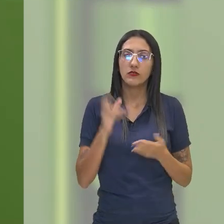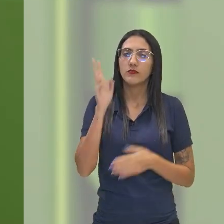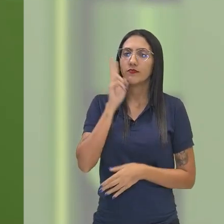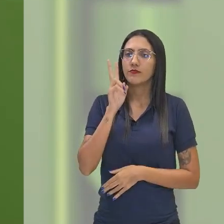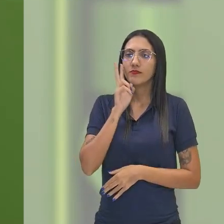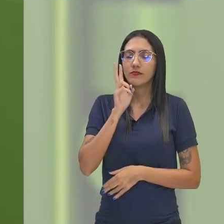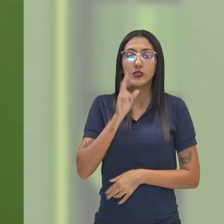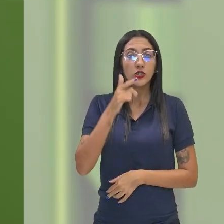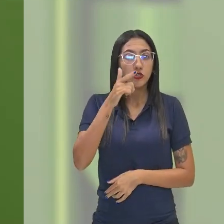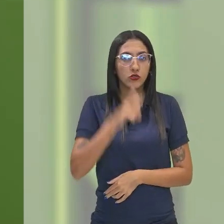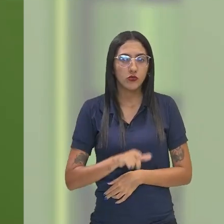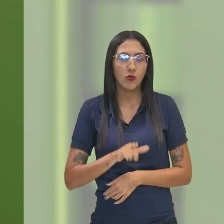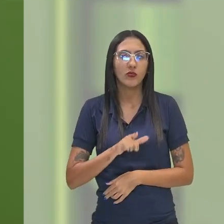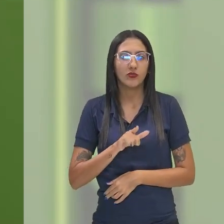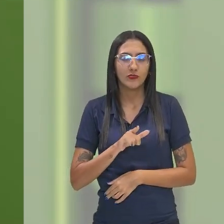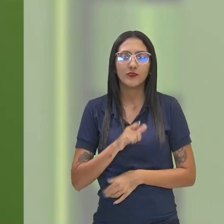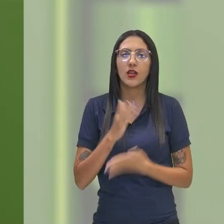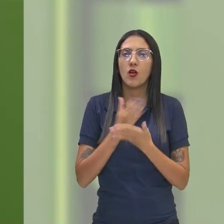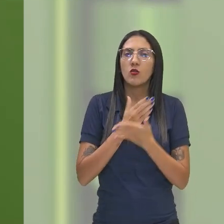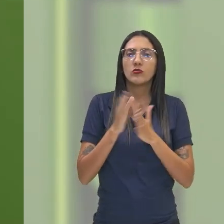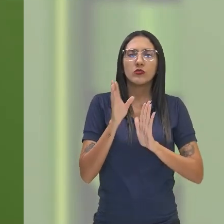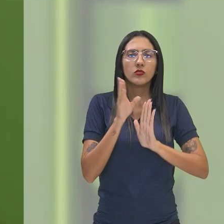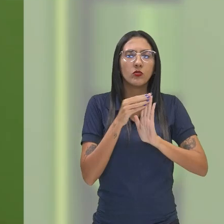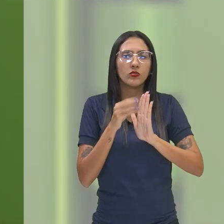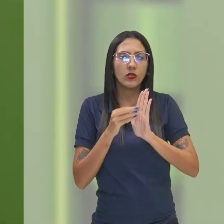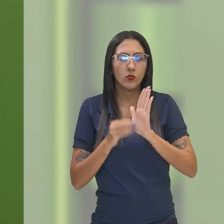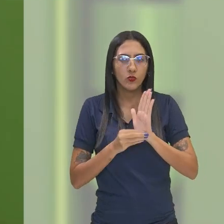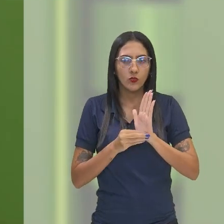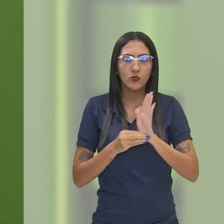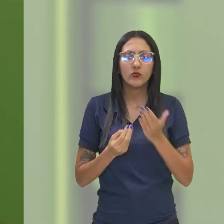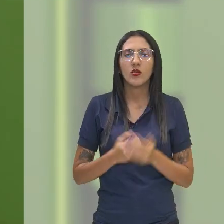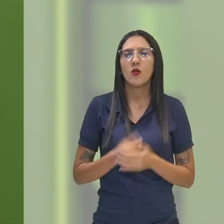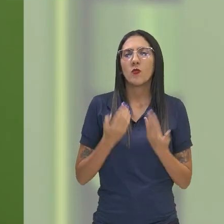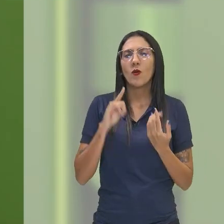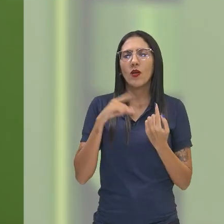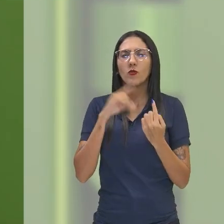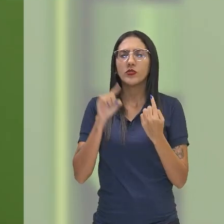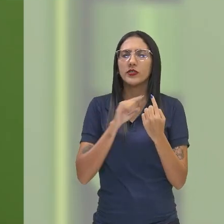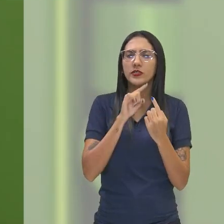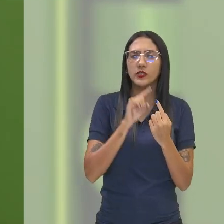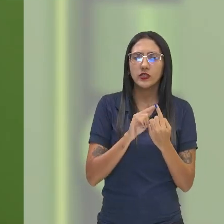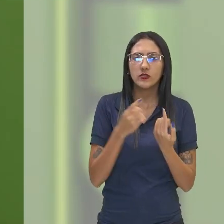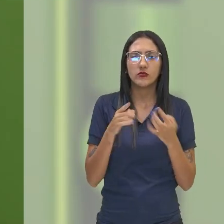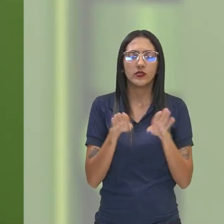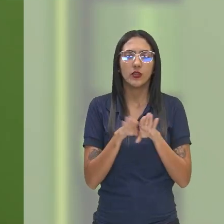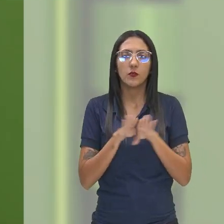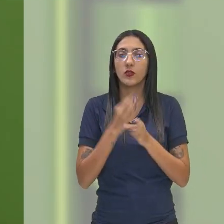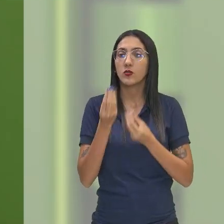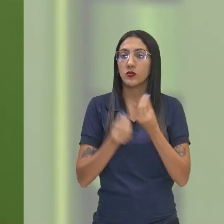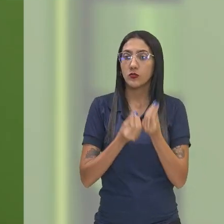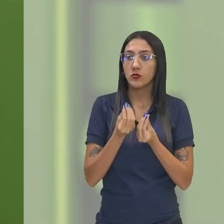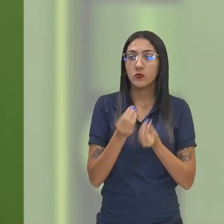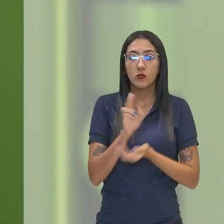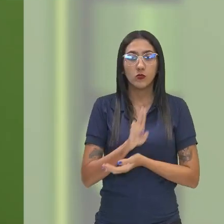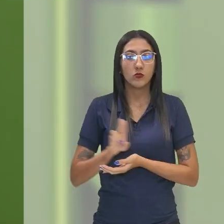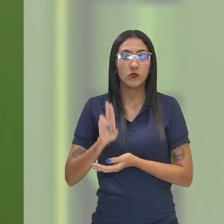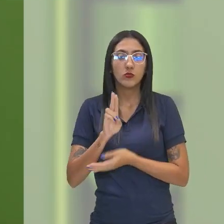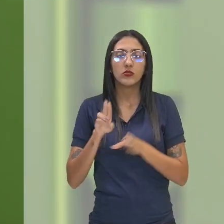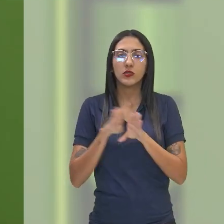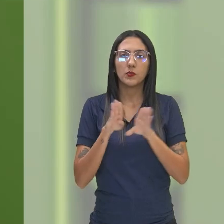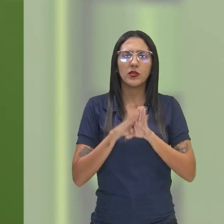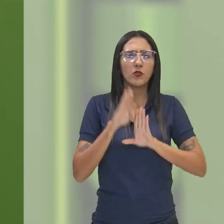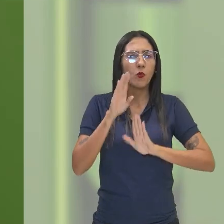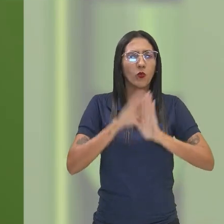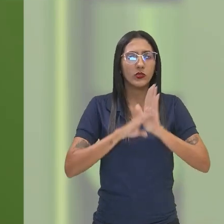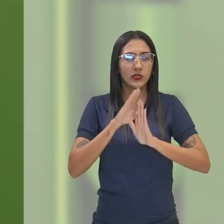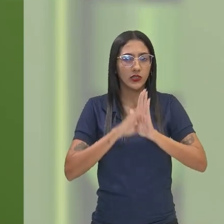vamos comentar com vocês qual é a função, qual é o objetivo e qual é a definição